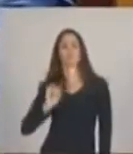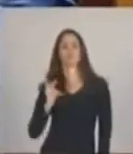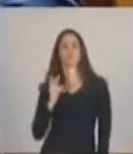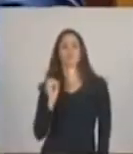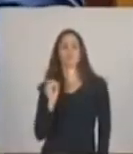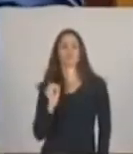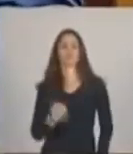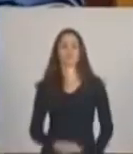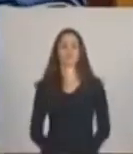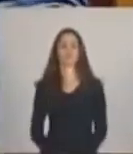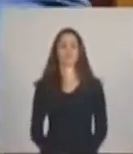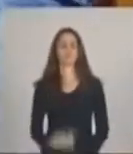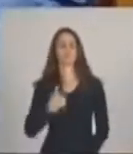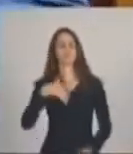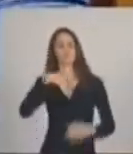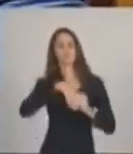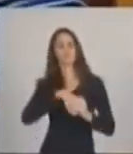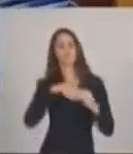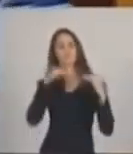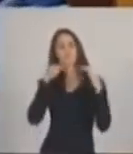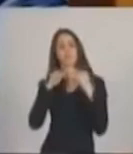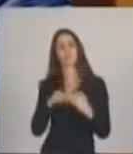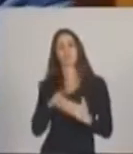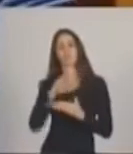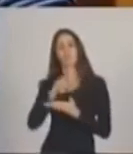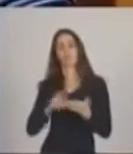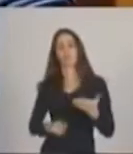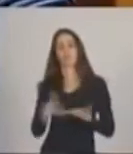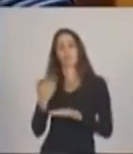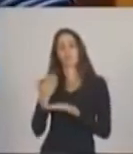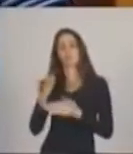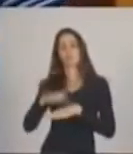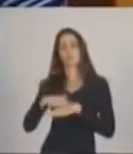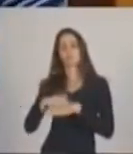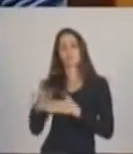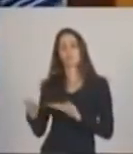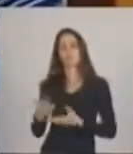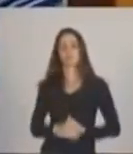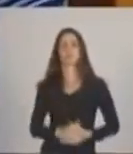Eu acompanho o relatório de Vossa Excelência. Como voto, deputado doutor Emílio Mameri.